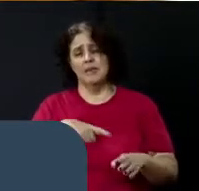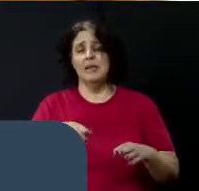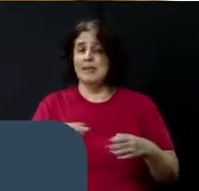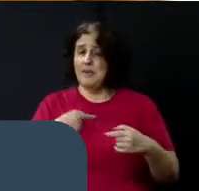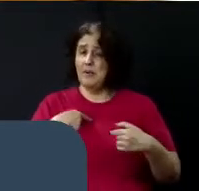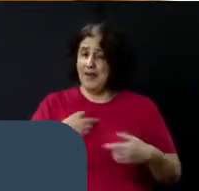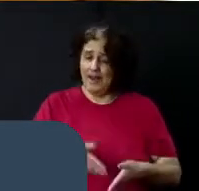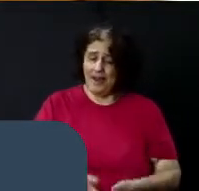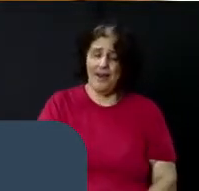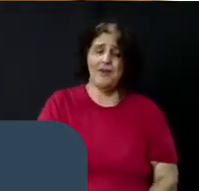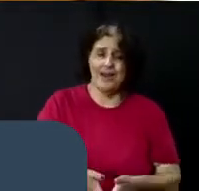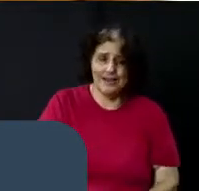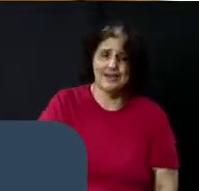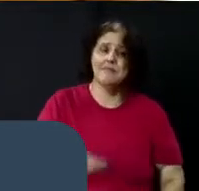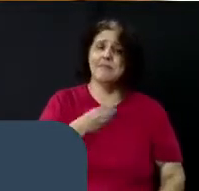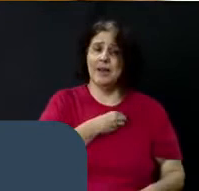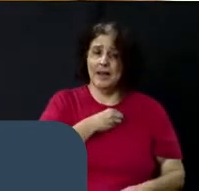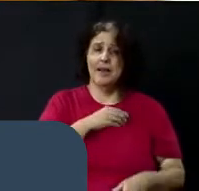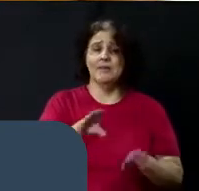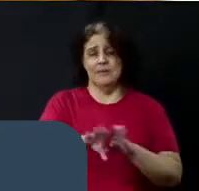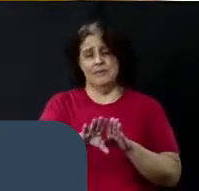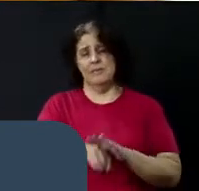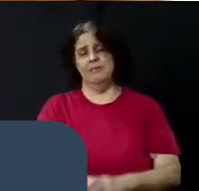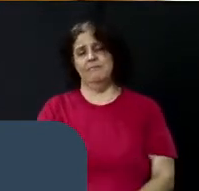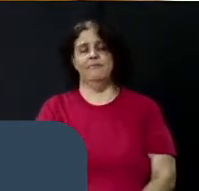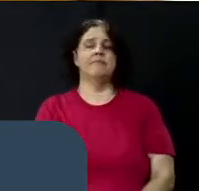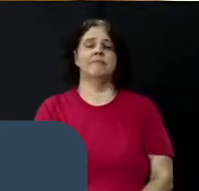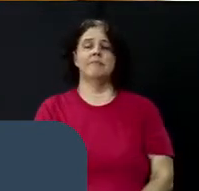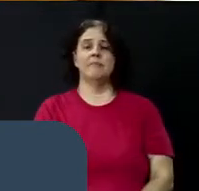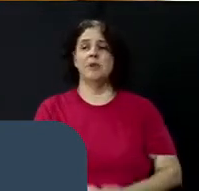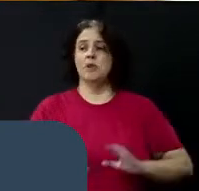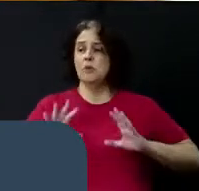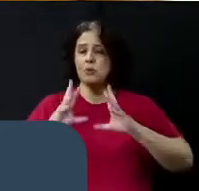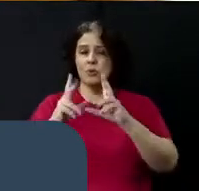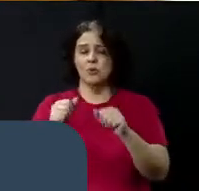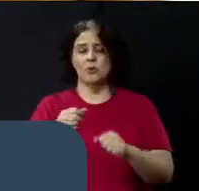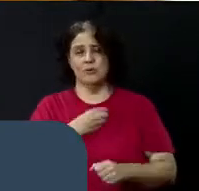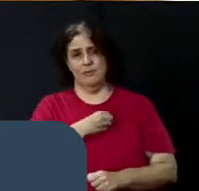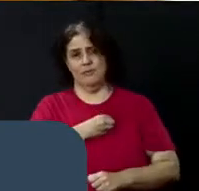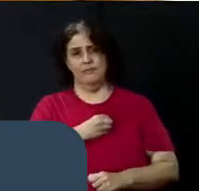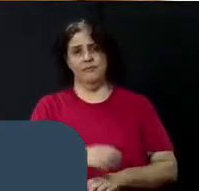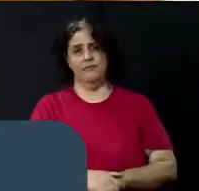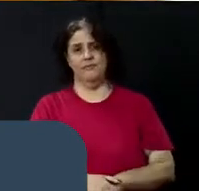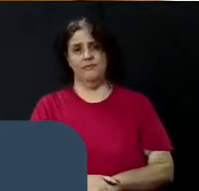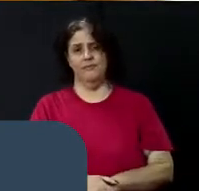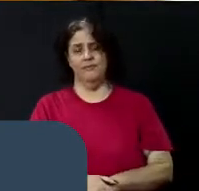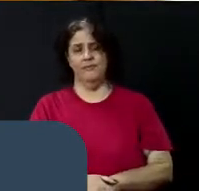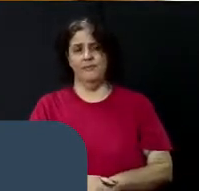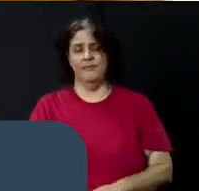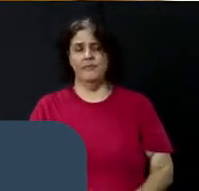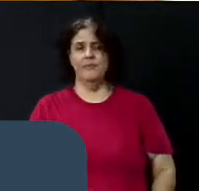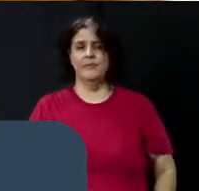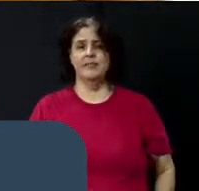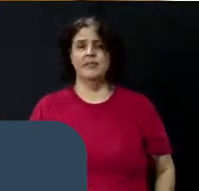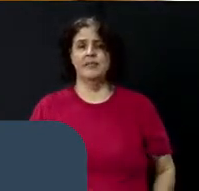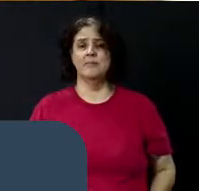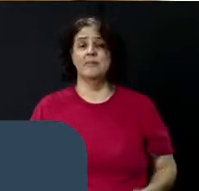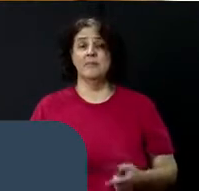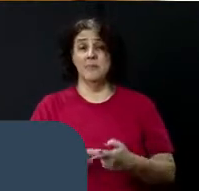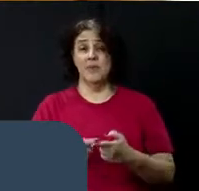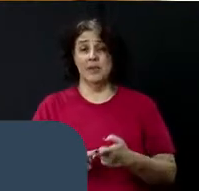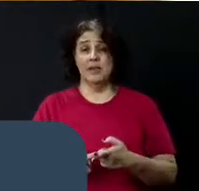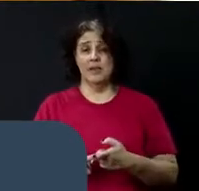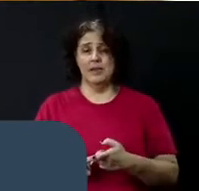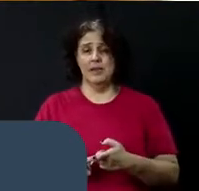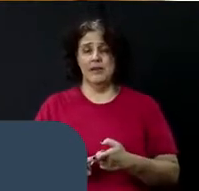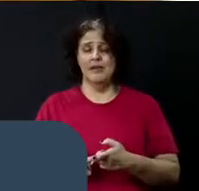de Davi foram pecadoras. Por quê? Porque a doença é um efeito da